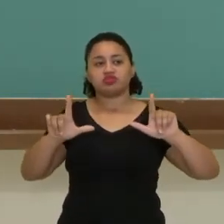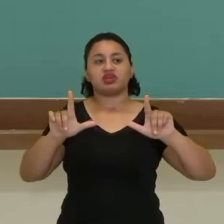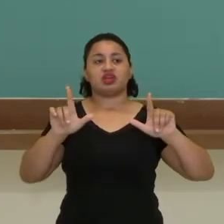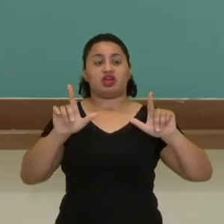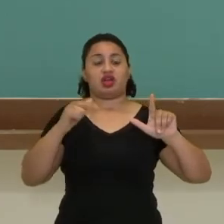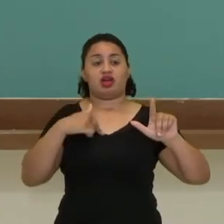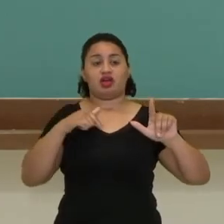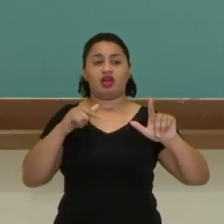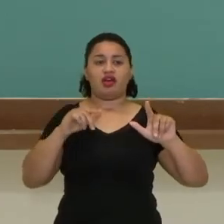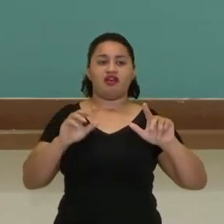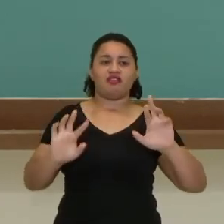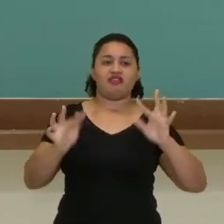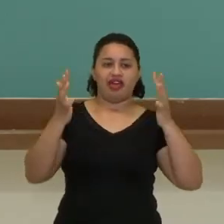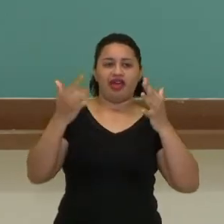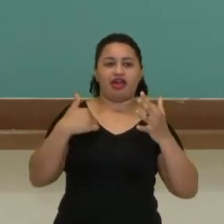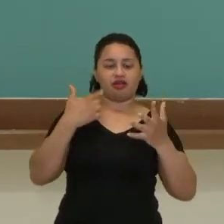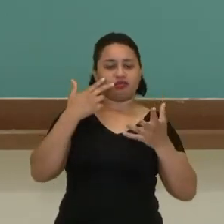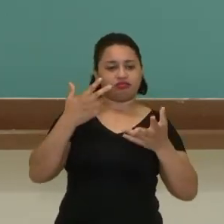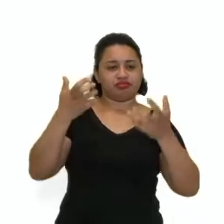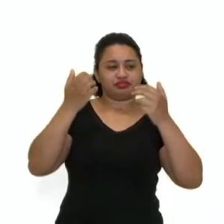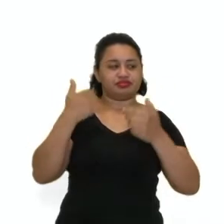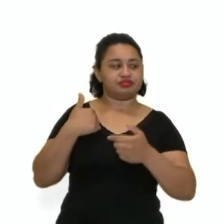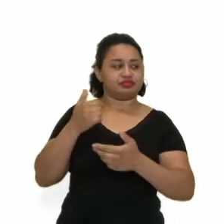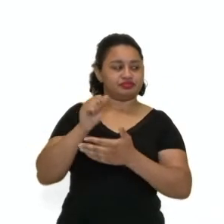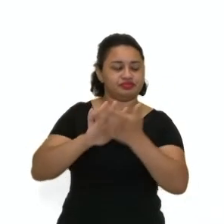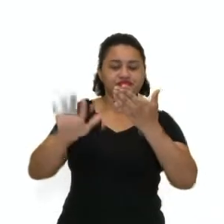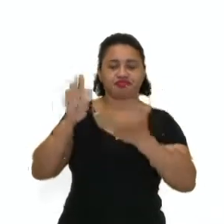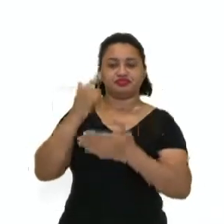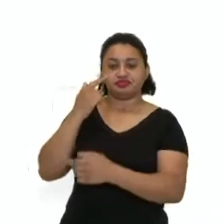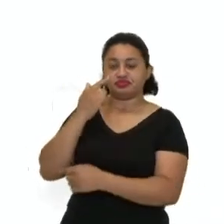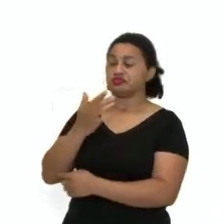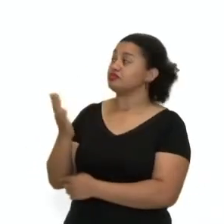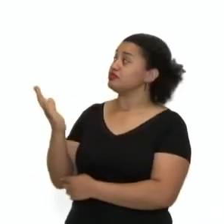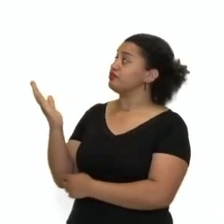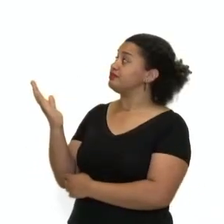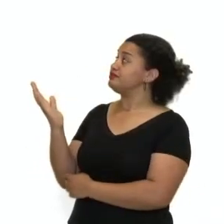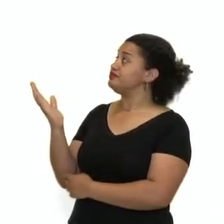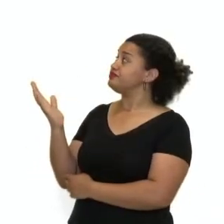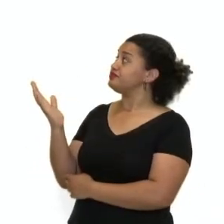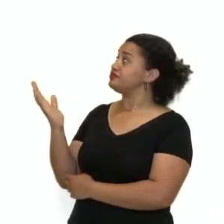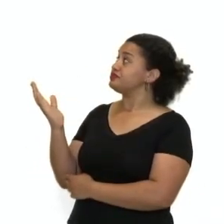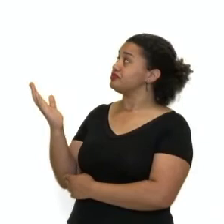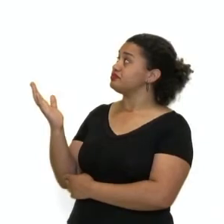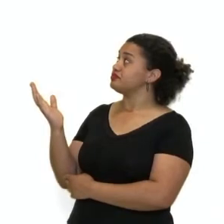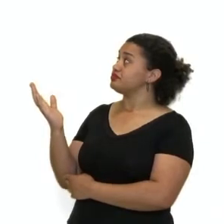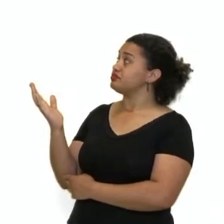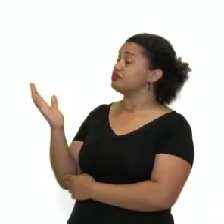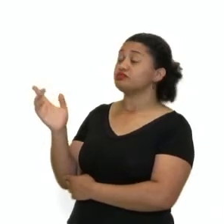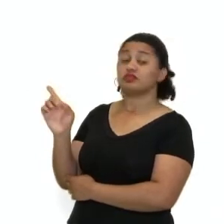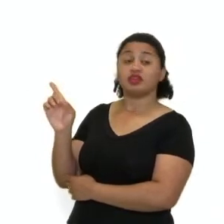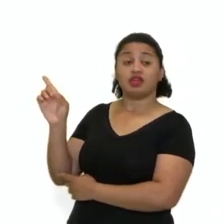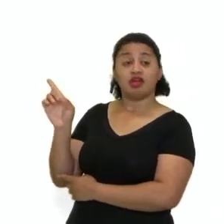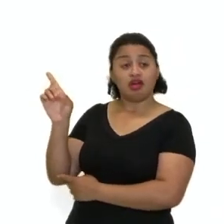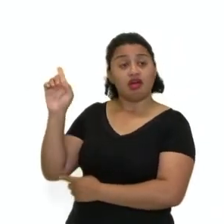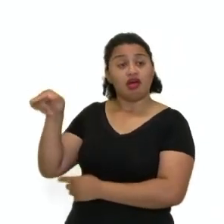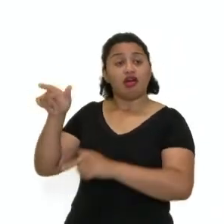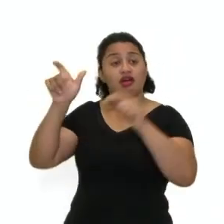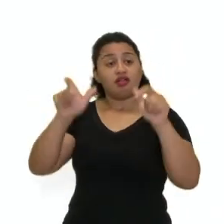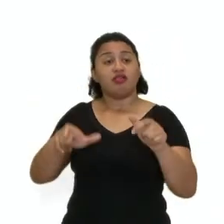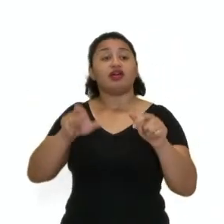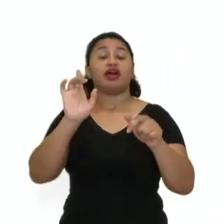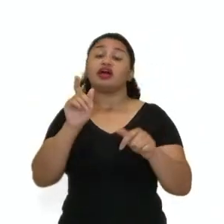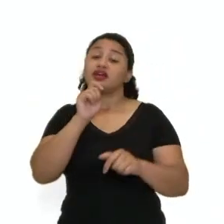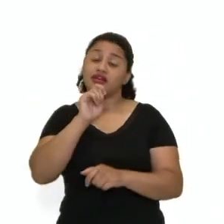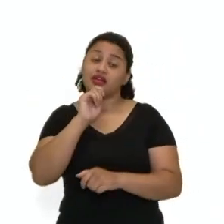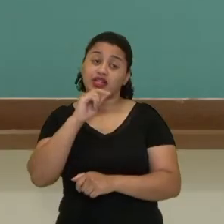Galette, que é uma das obras mais famosas desse artista. Né? Moulin de la Galette é um local que ainda existe em Paris, mas só existe o restaurante